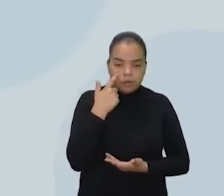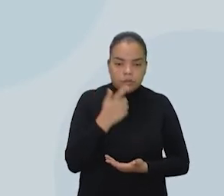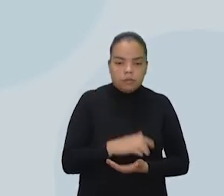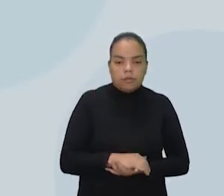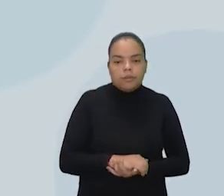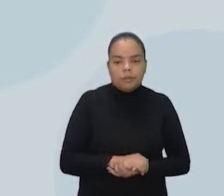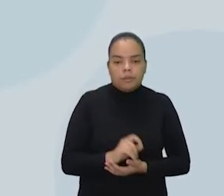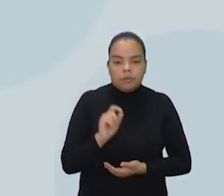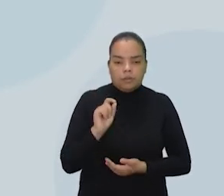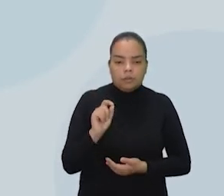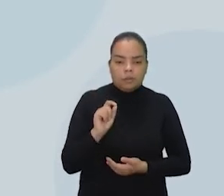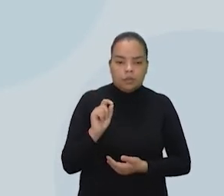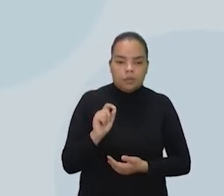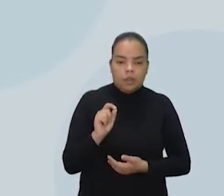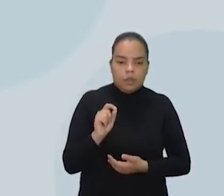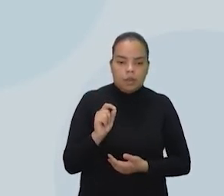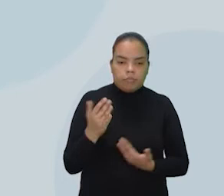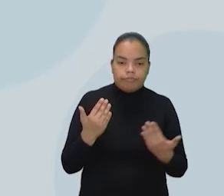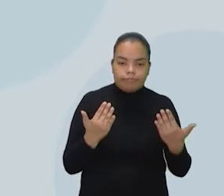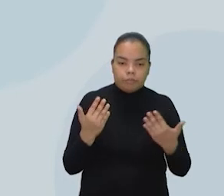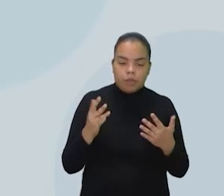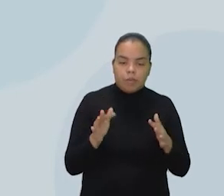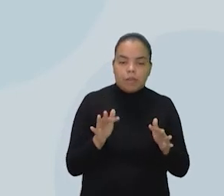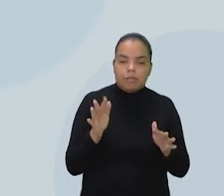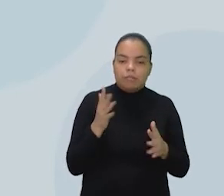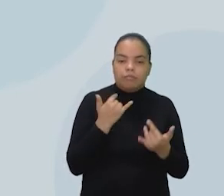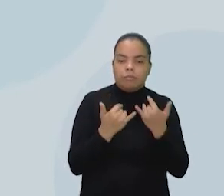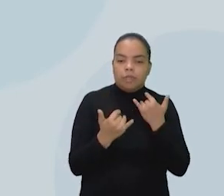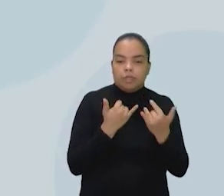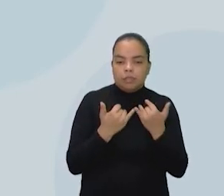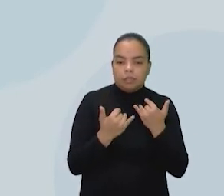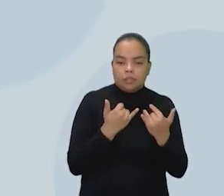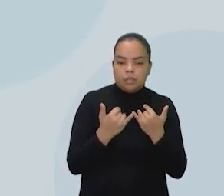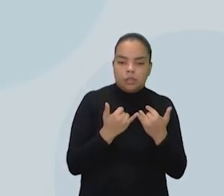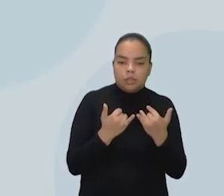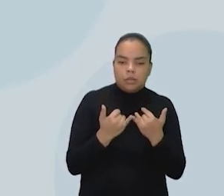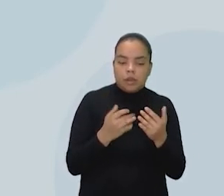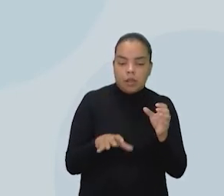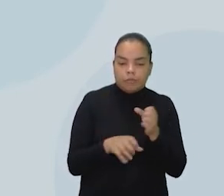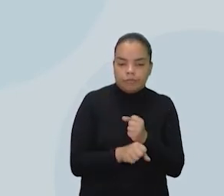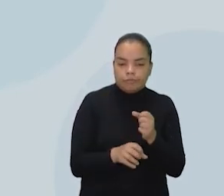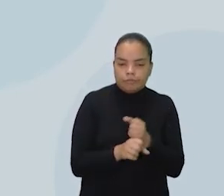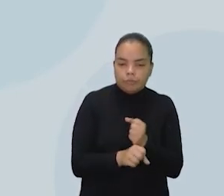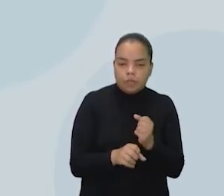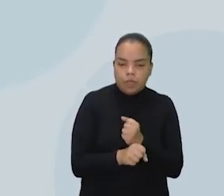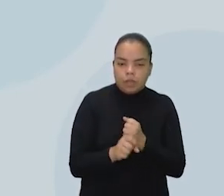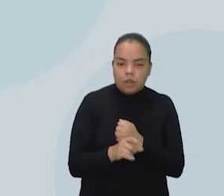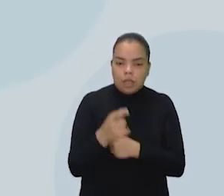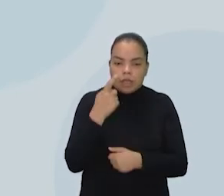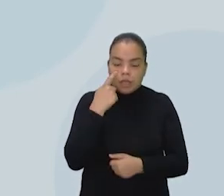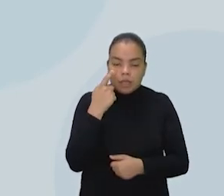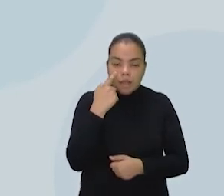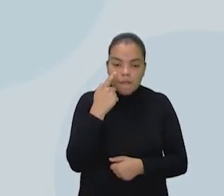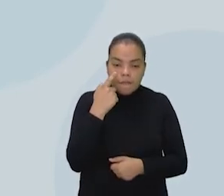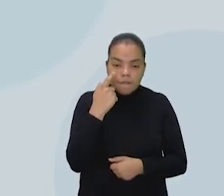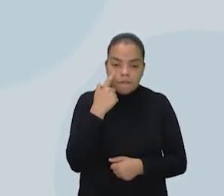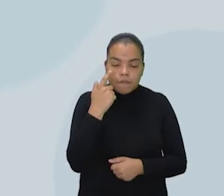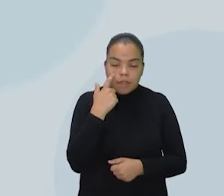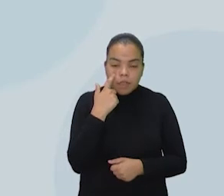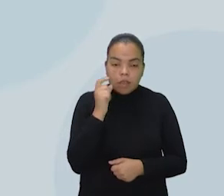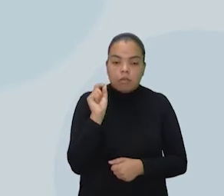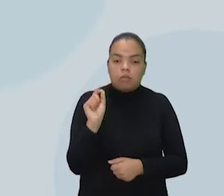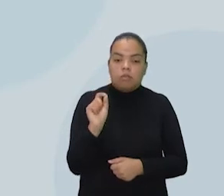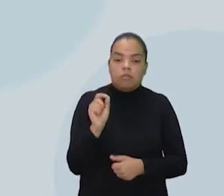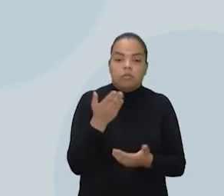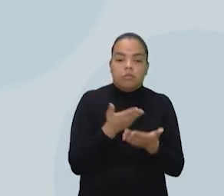né? Algum padrão entre este cálculo e saberia identificar aí, né, alguma relação com o